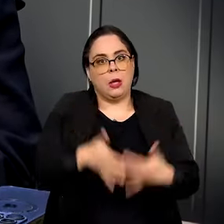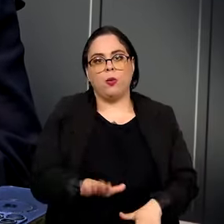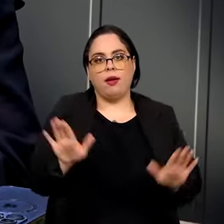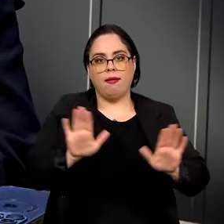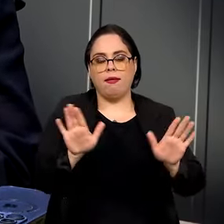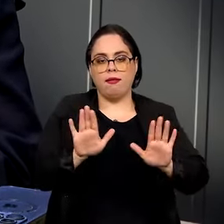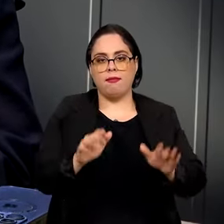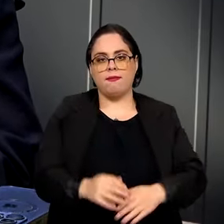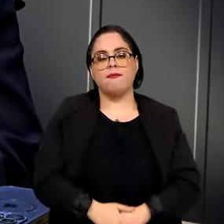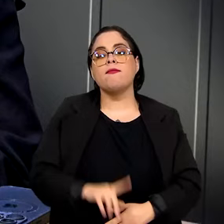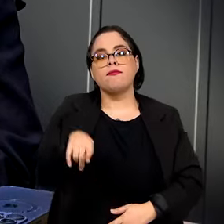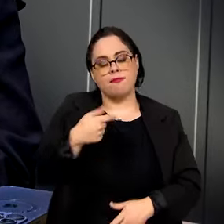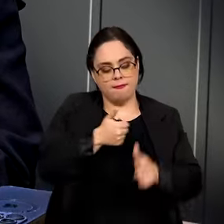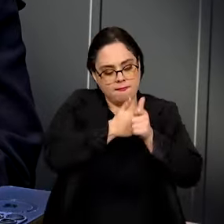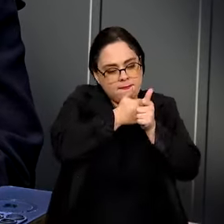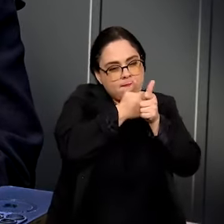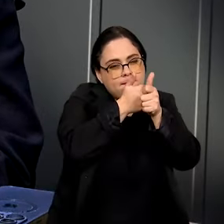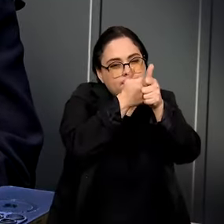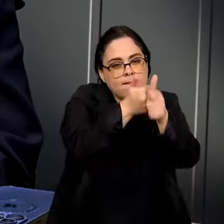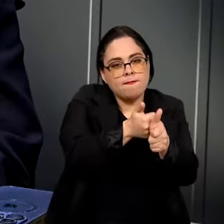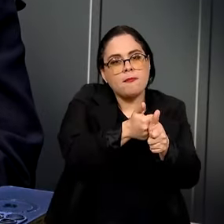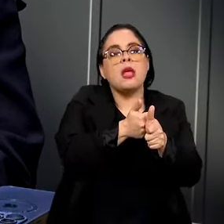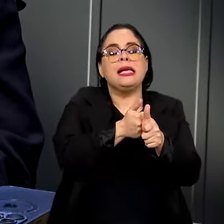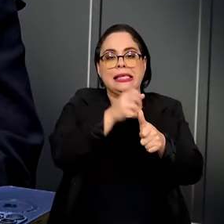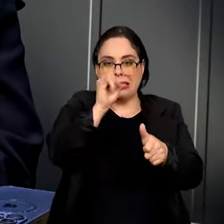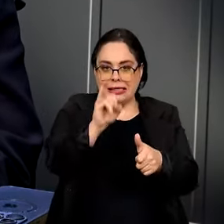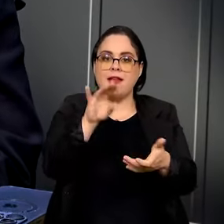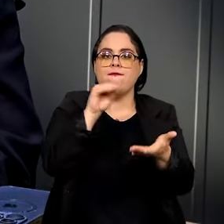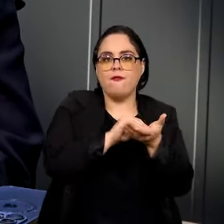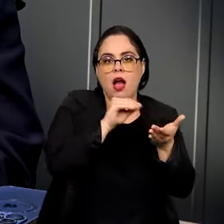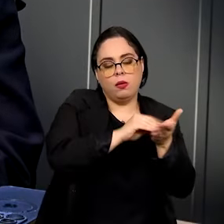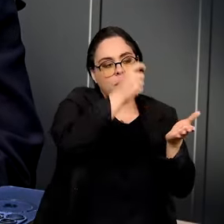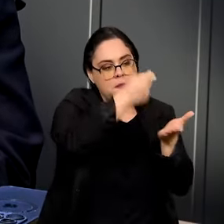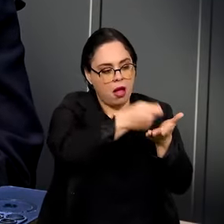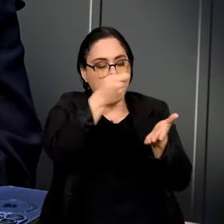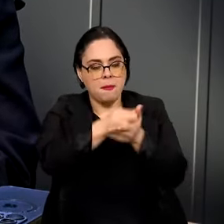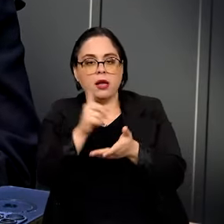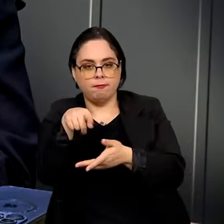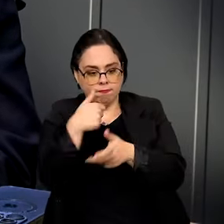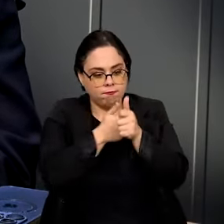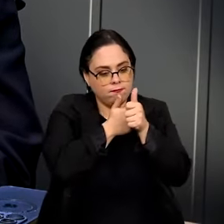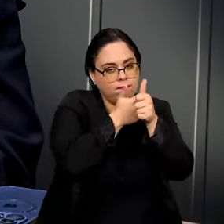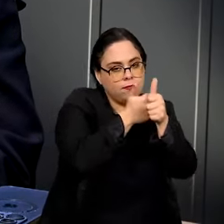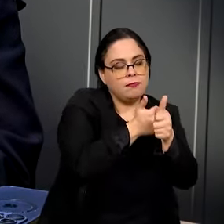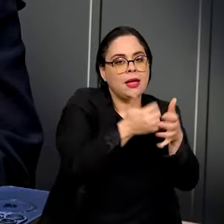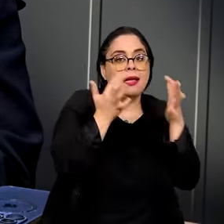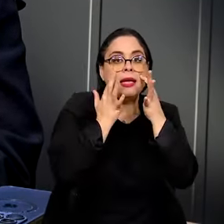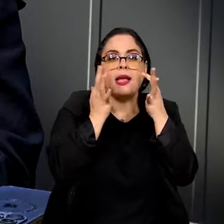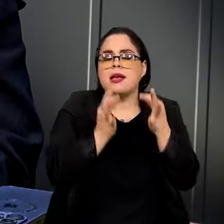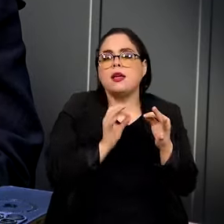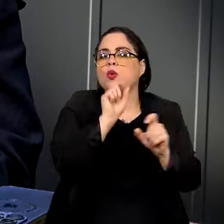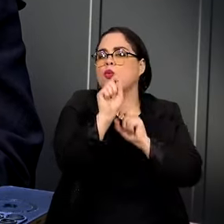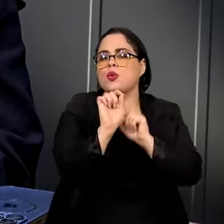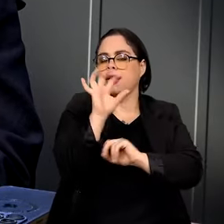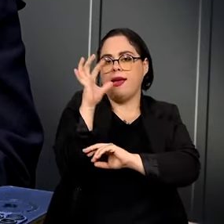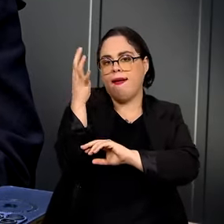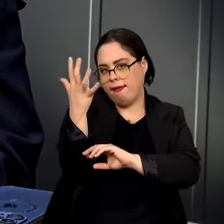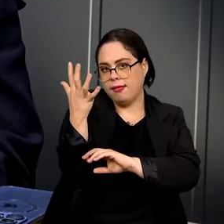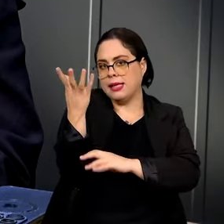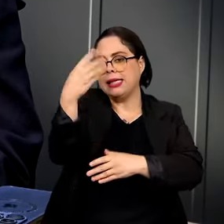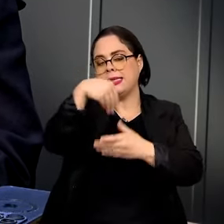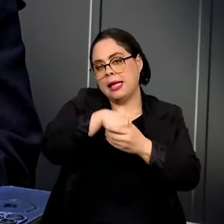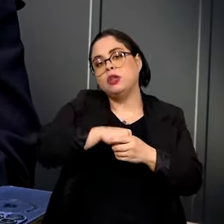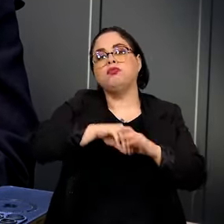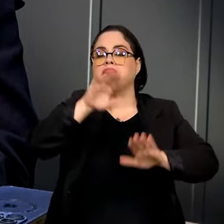nós não queremos nós vamos acompanhar a inadimplência dessas dessas pessoas entender aqueles